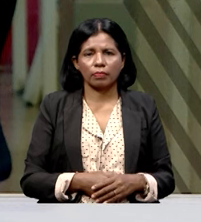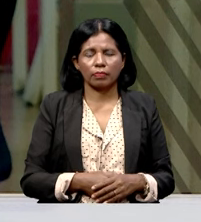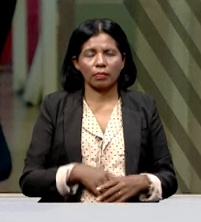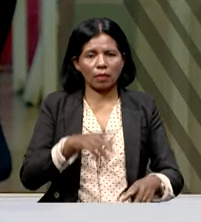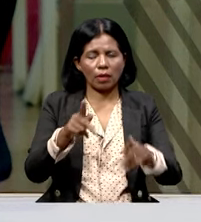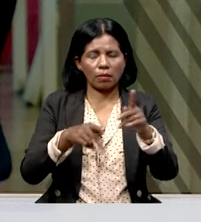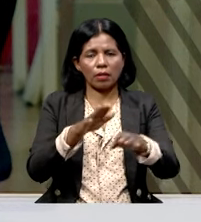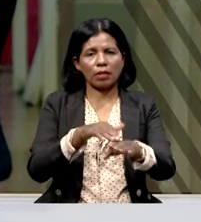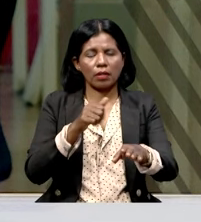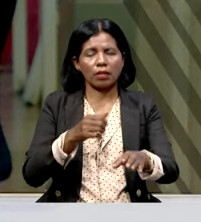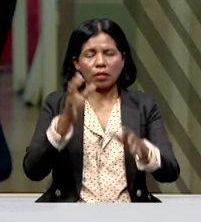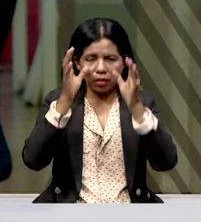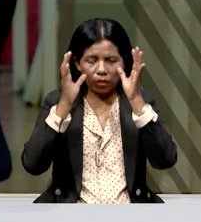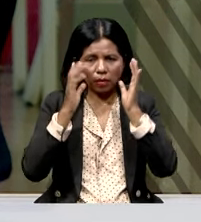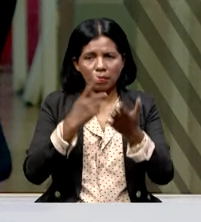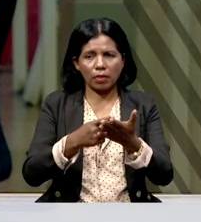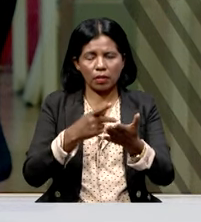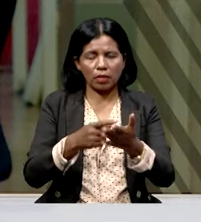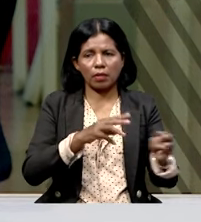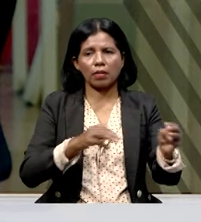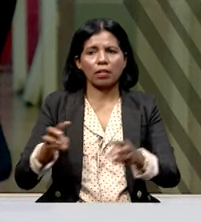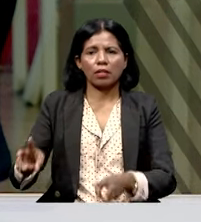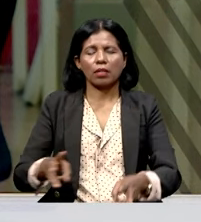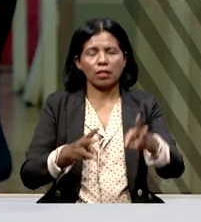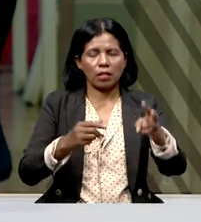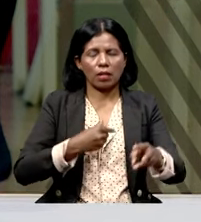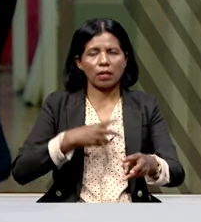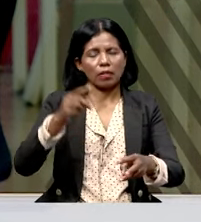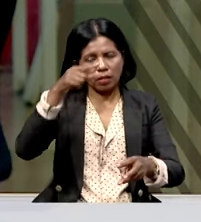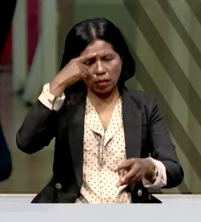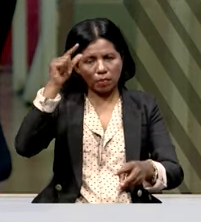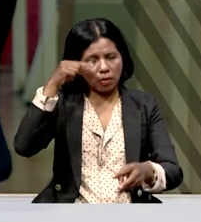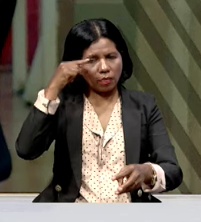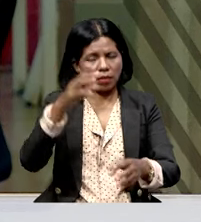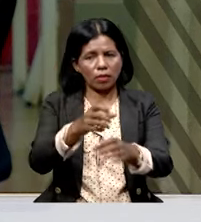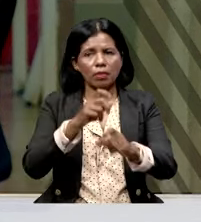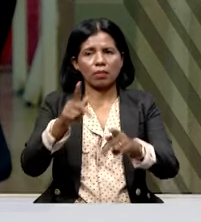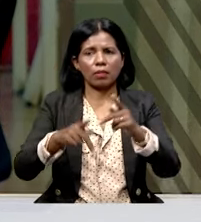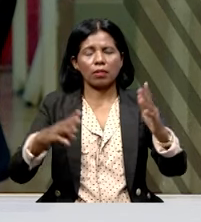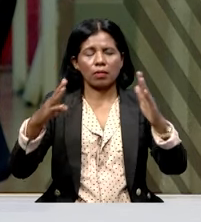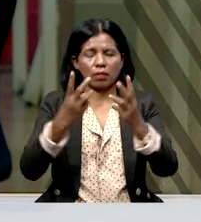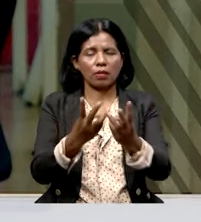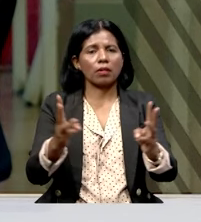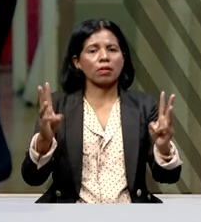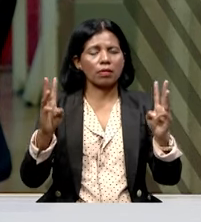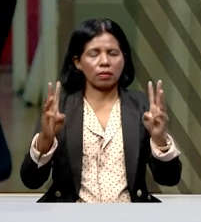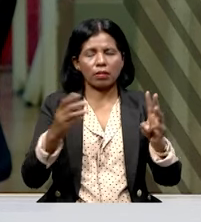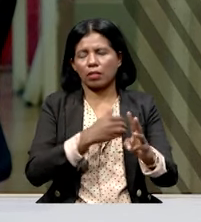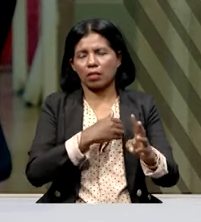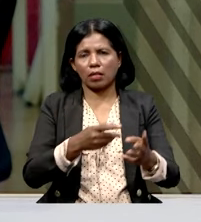Comunidade afetada, o Balão Triste, o projeto alargamento estrada em Mutin, também governo sobre uma comunidade em Amoro, mas esquecida e